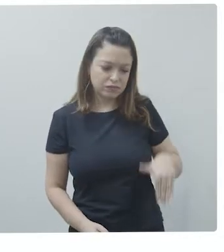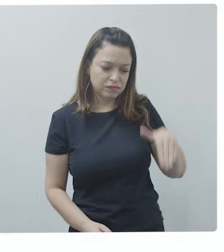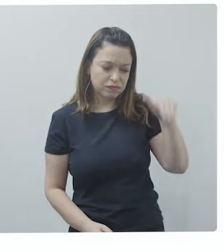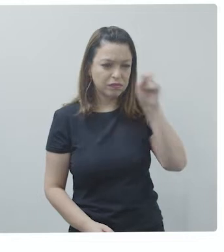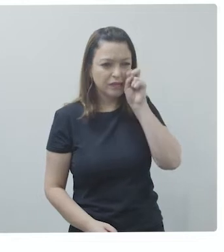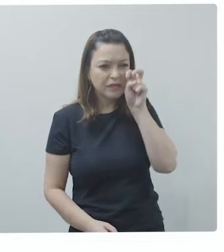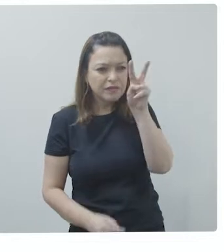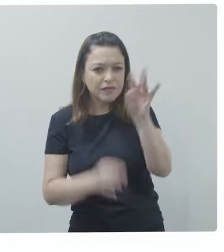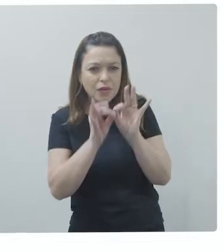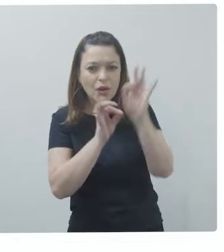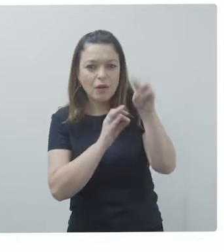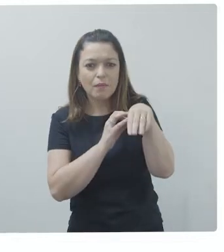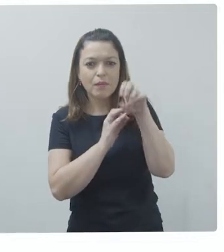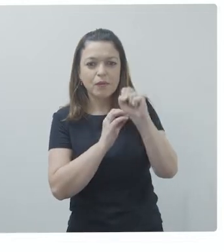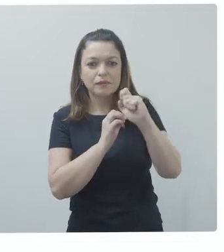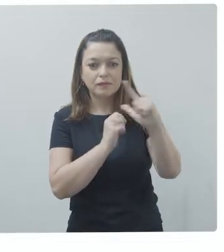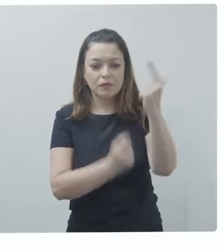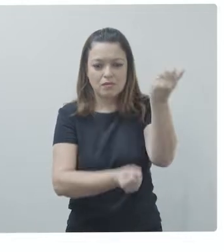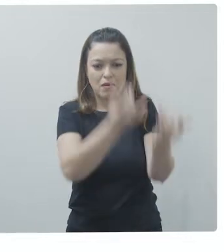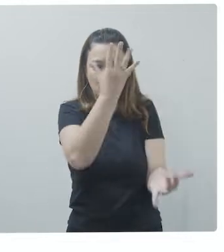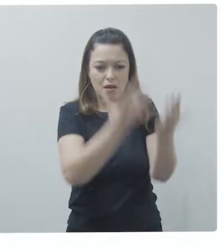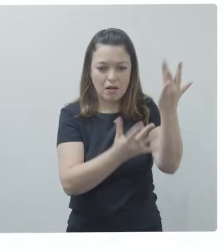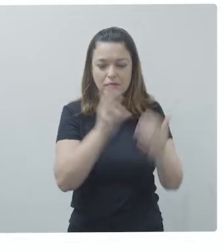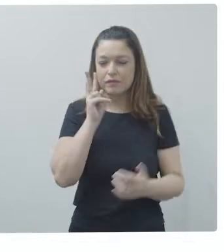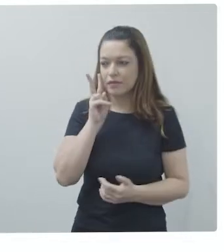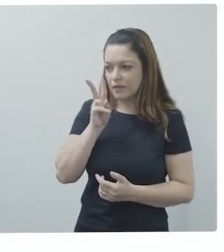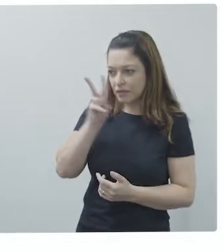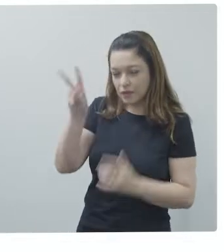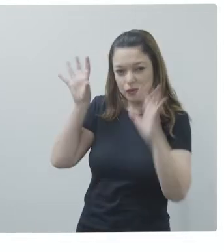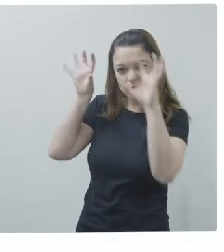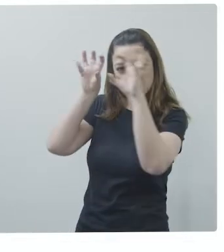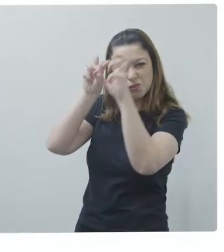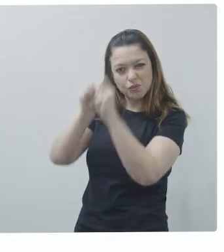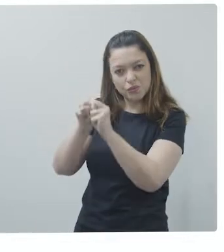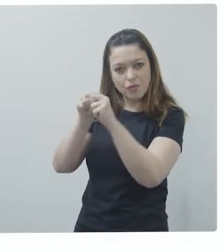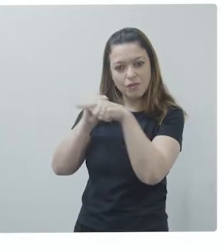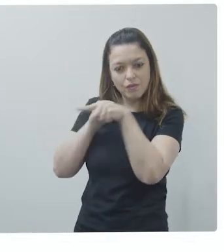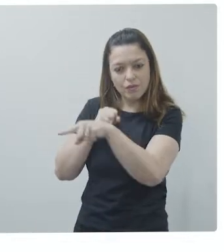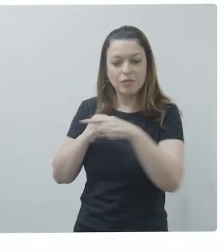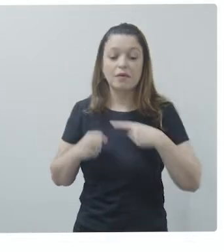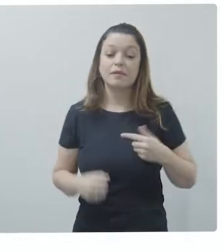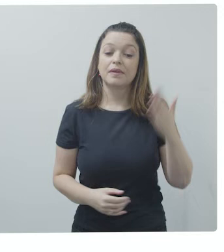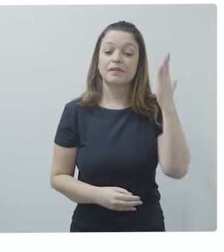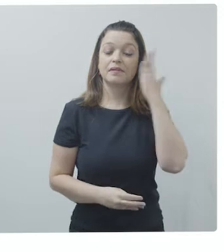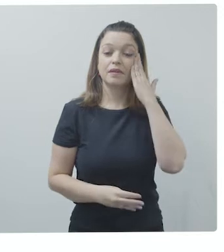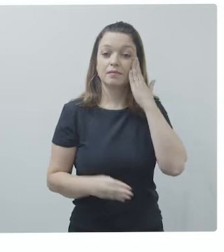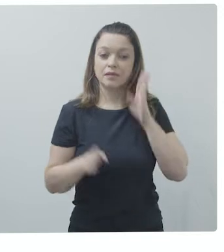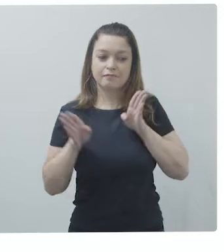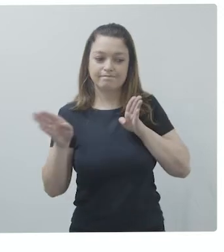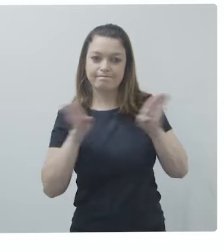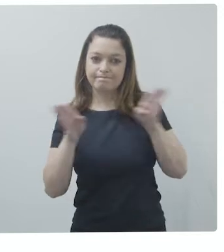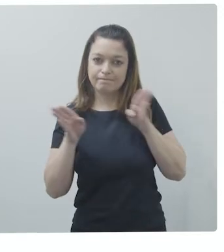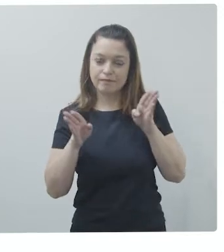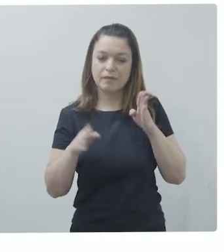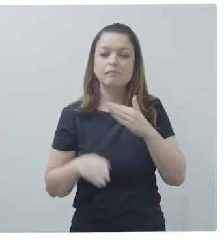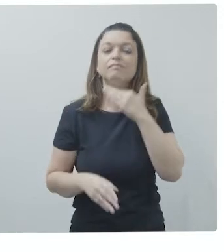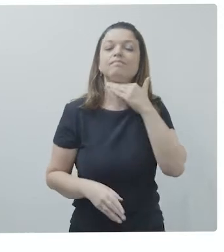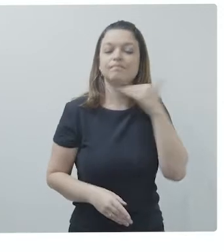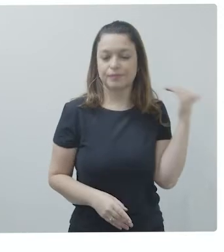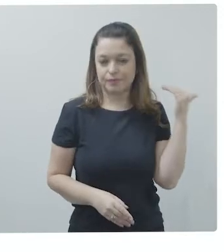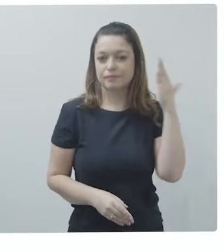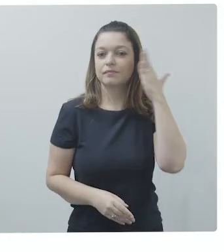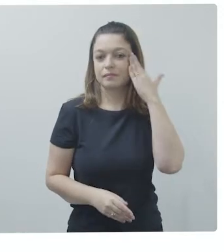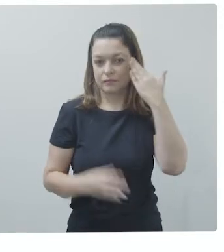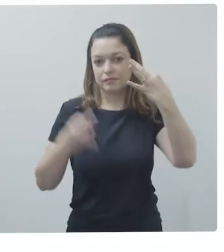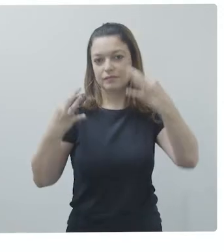de Muspel e a escuridão de Niflheim. Mas sabiam que ir a qualquer um desses lugares seria a morte